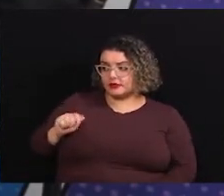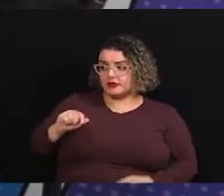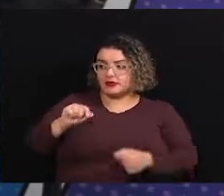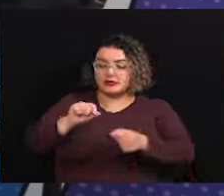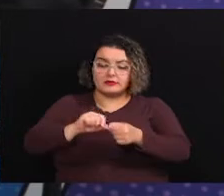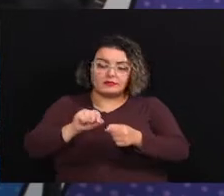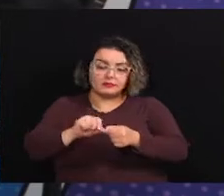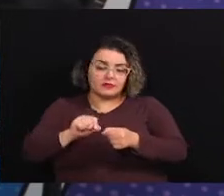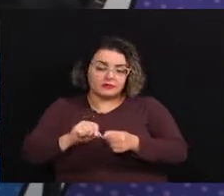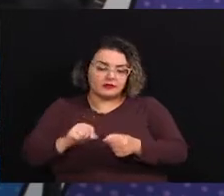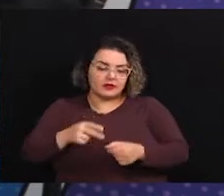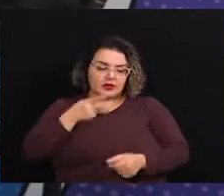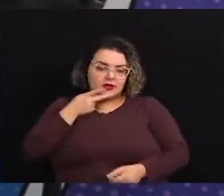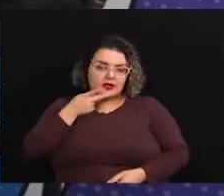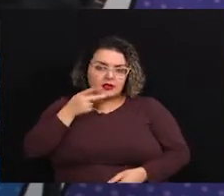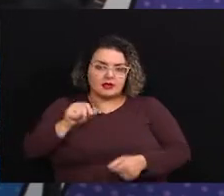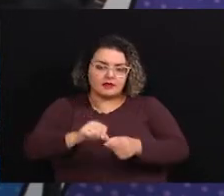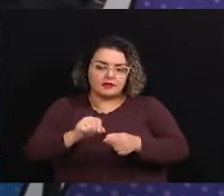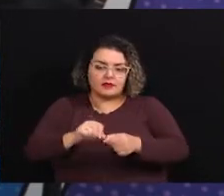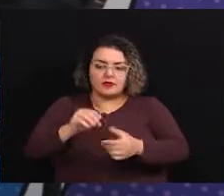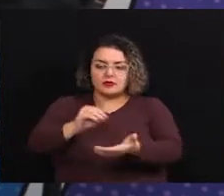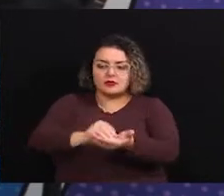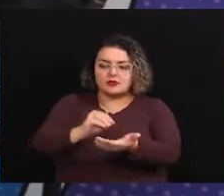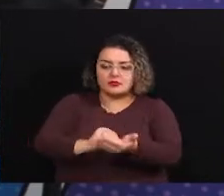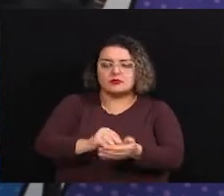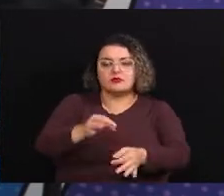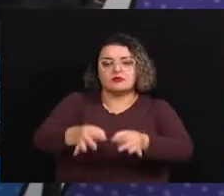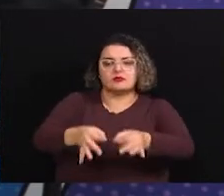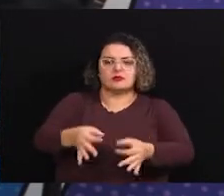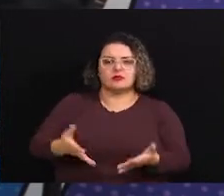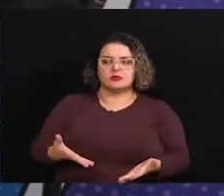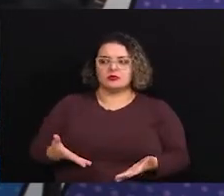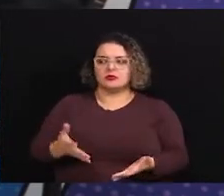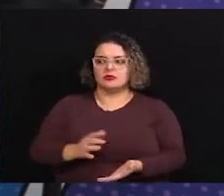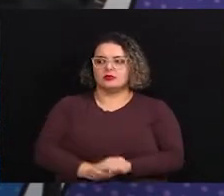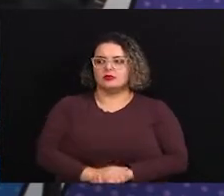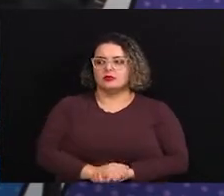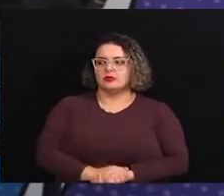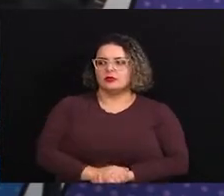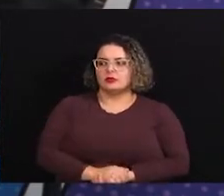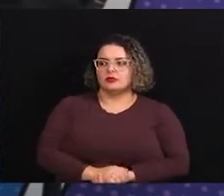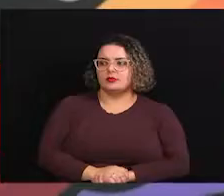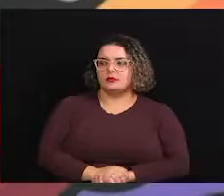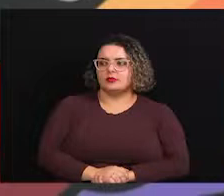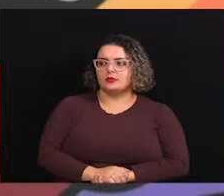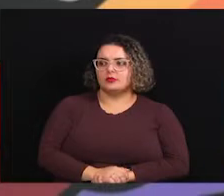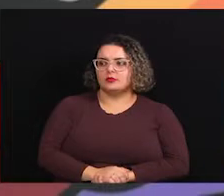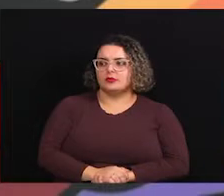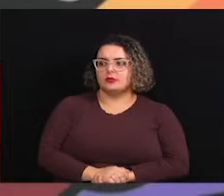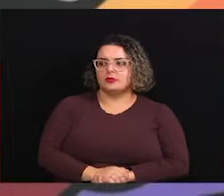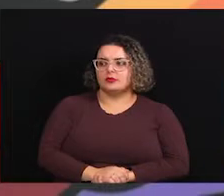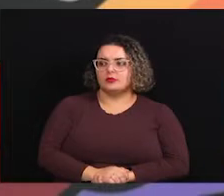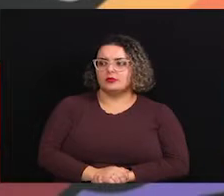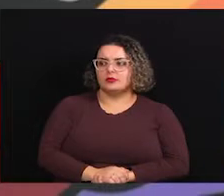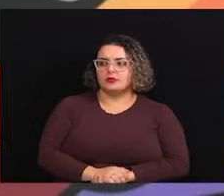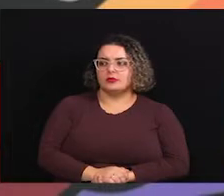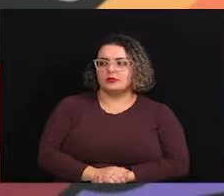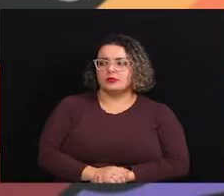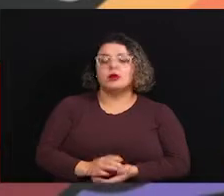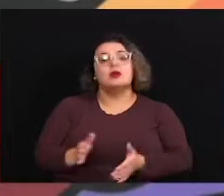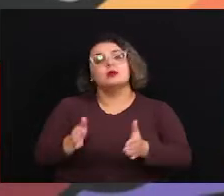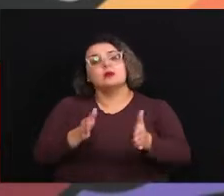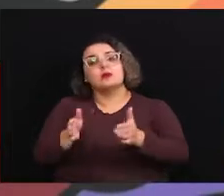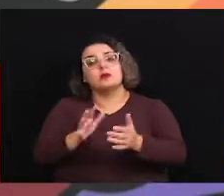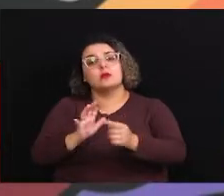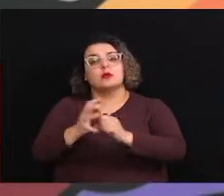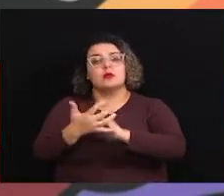mesmo que falar sobre injustiça. Então, a gente precisa falar, né, e tocar nesse tema que é muito importante. Ou seja,